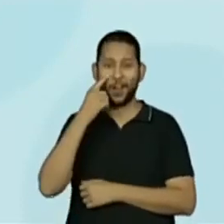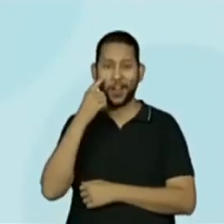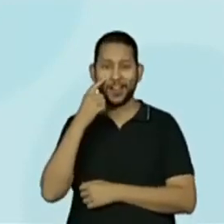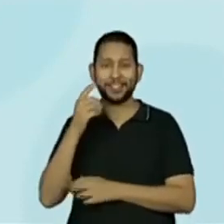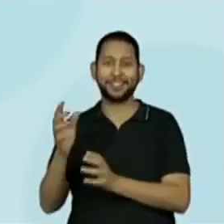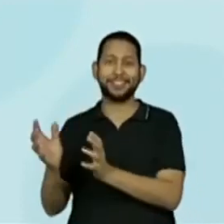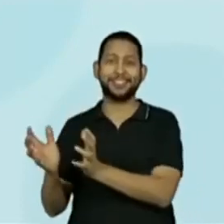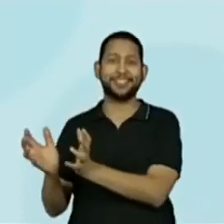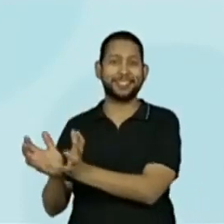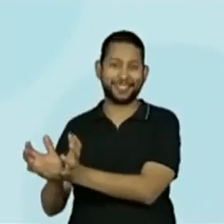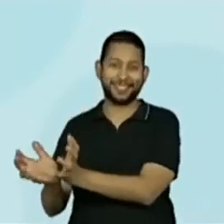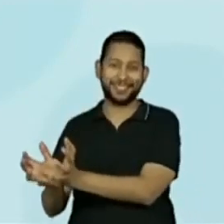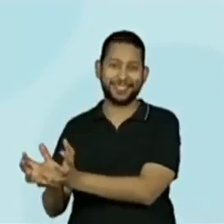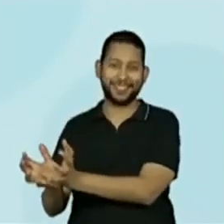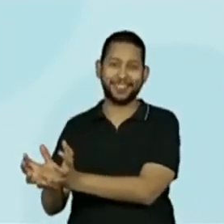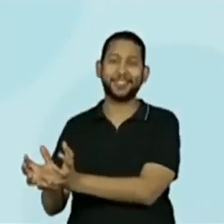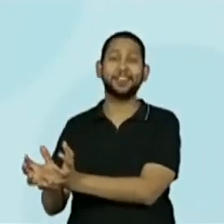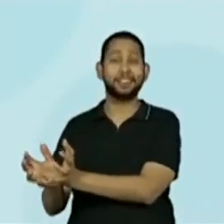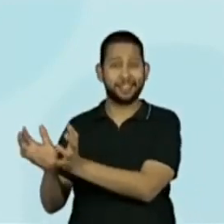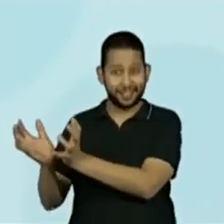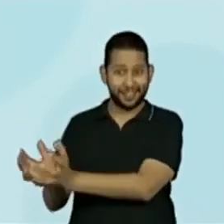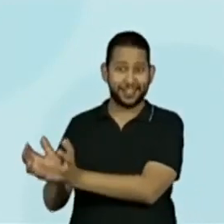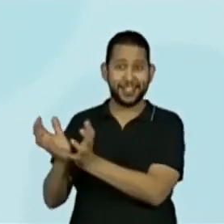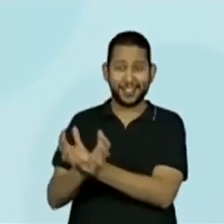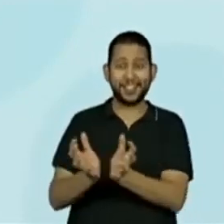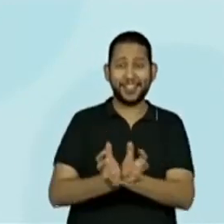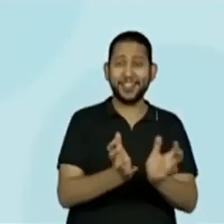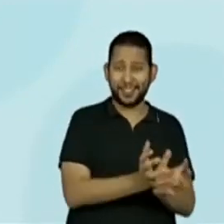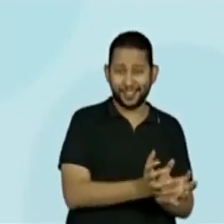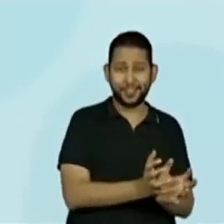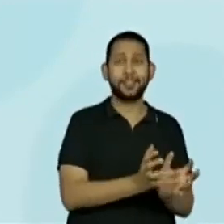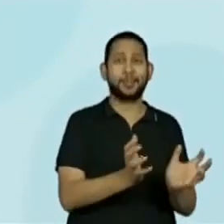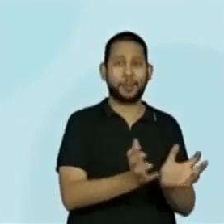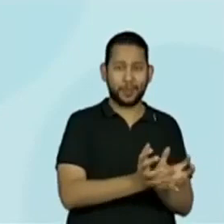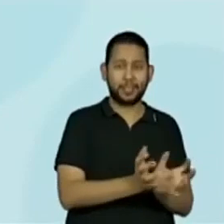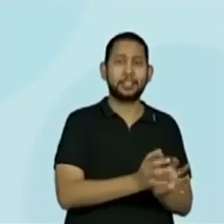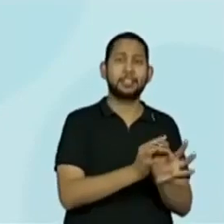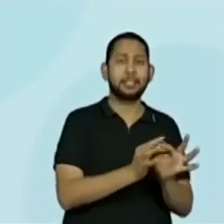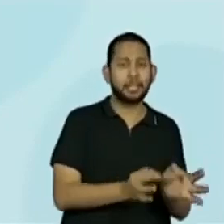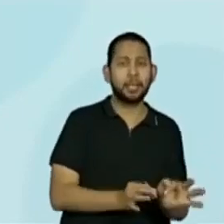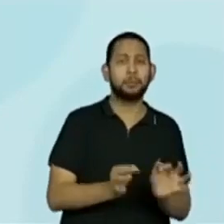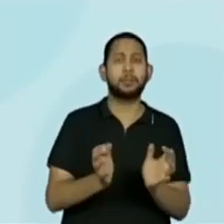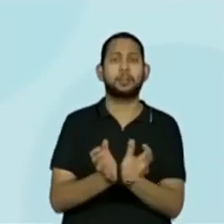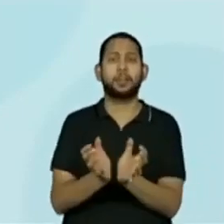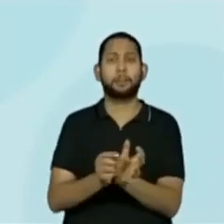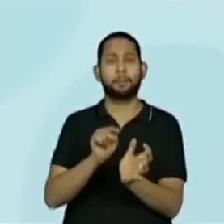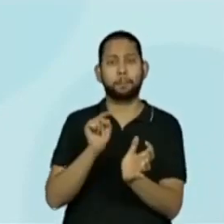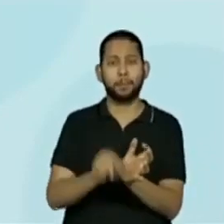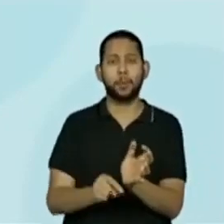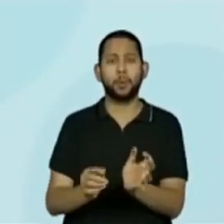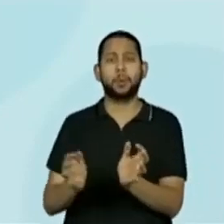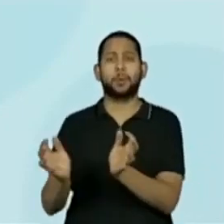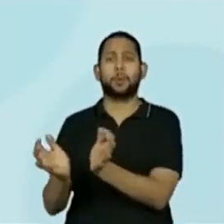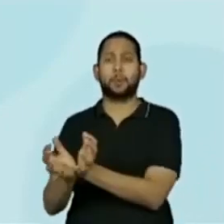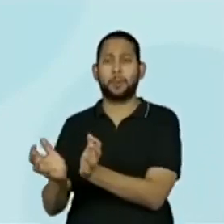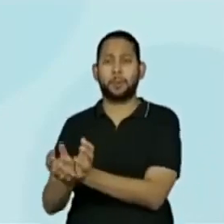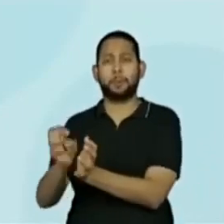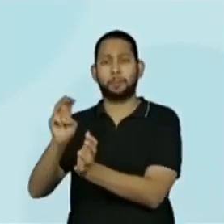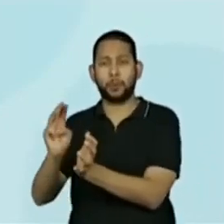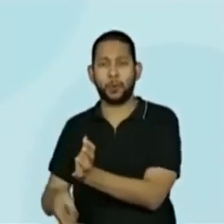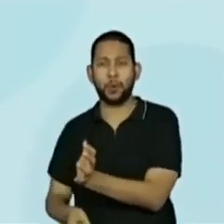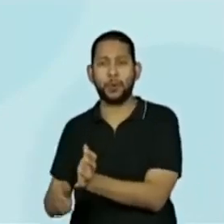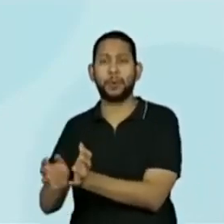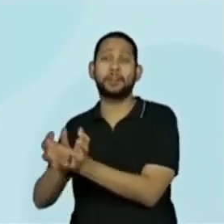dos bilhões. Eu não li 3, portanto, 3 é como eu leio nas unidades. E as